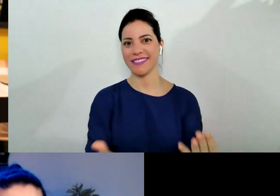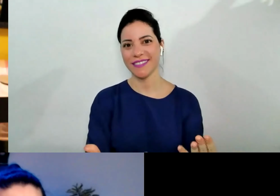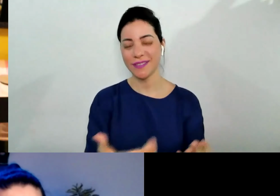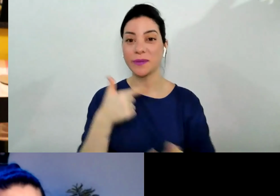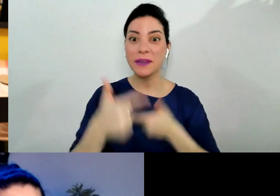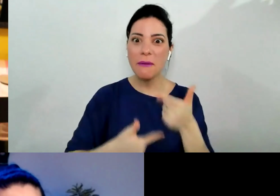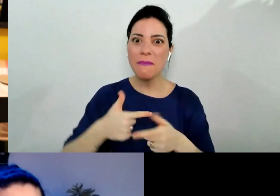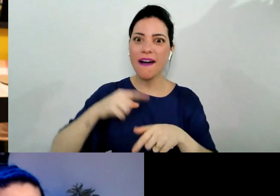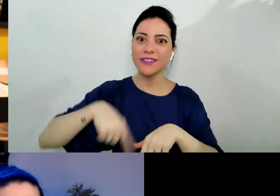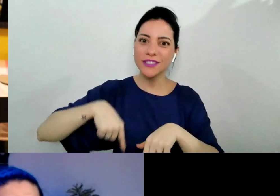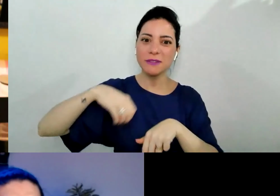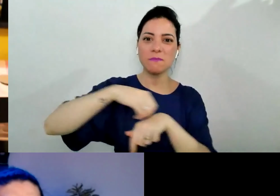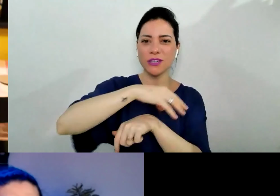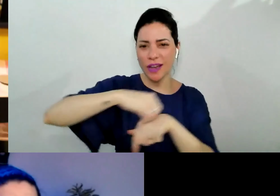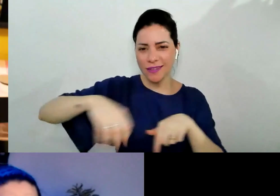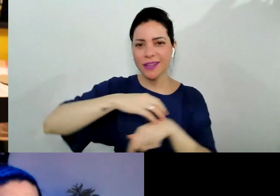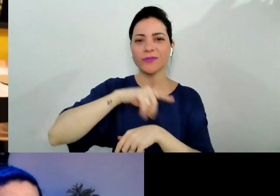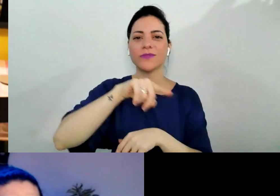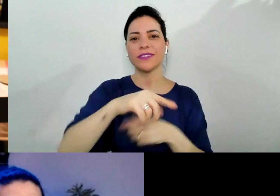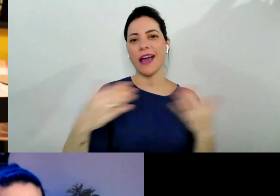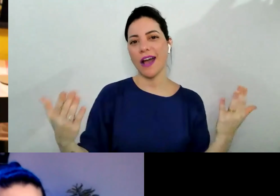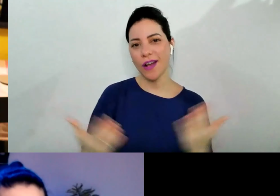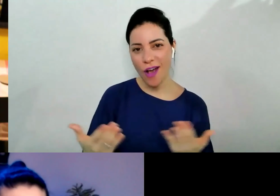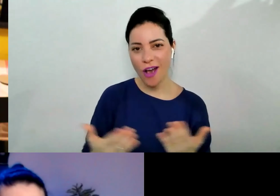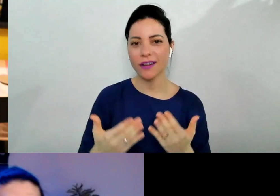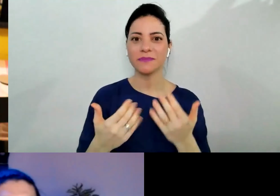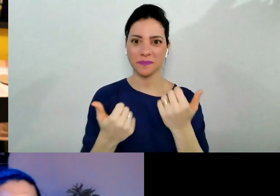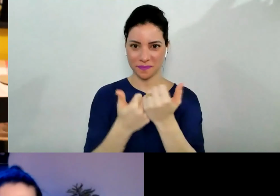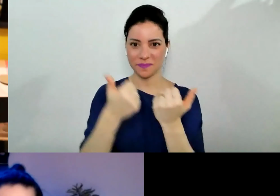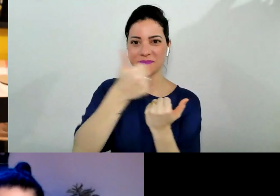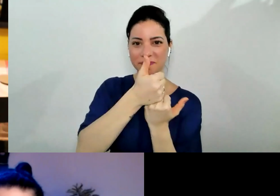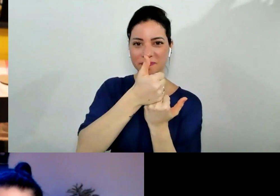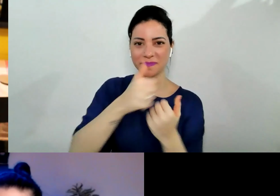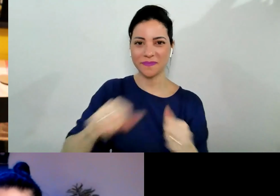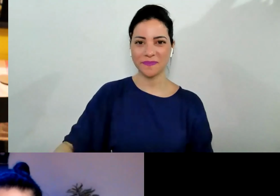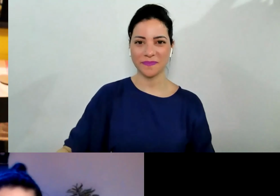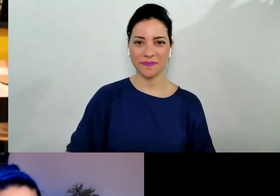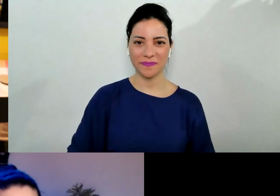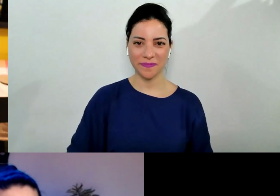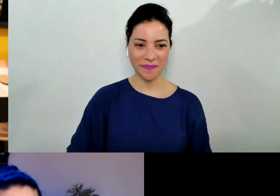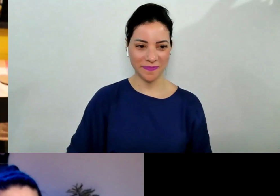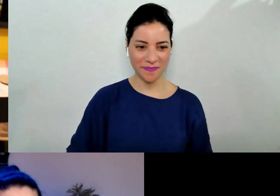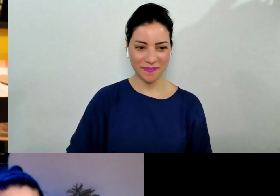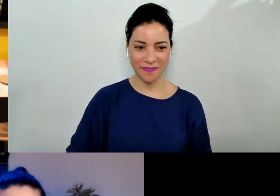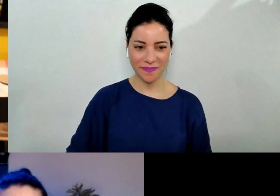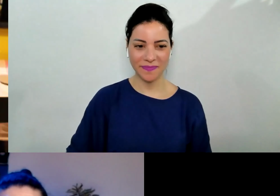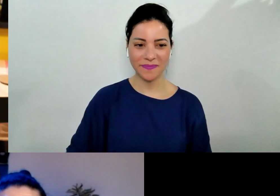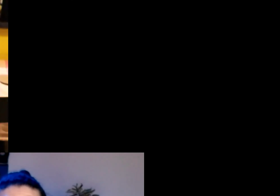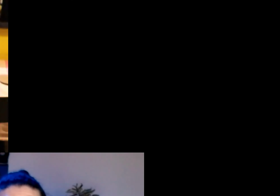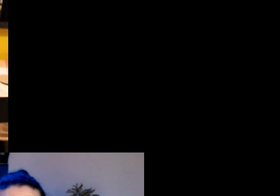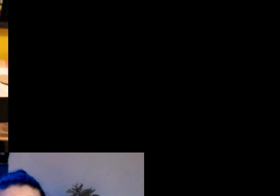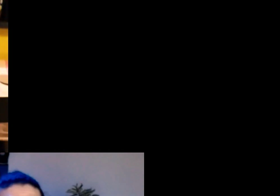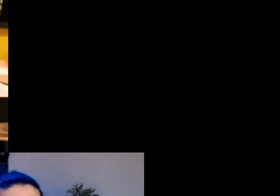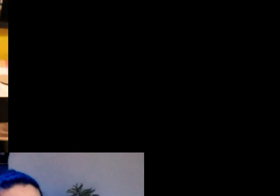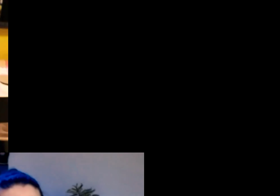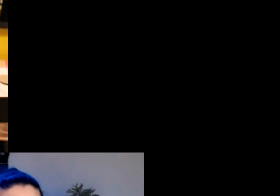de mediação né Você tá no lugar também da mediação desses conteúdos da criação da da mediação desses conteúdos